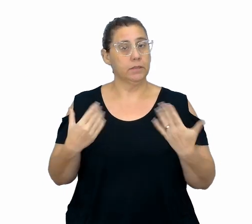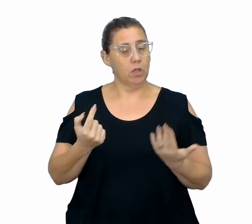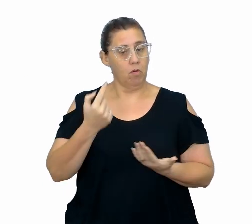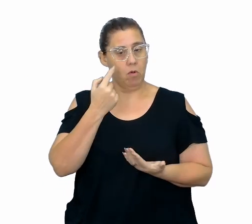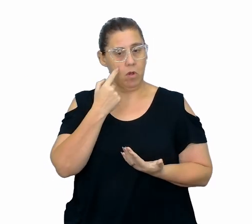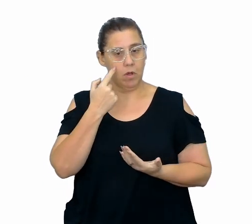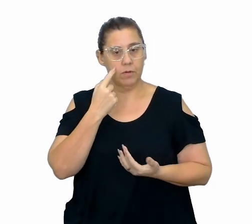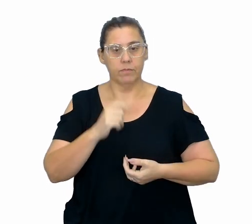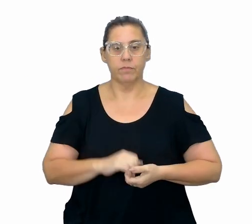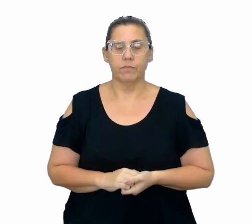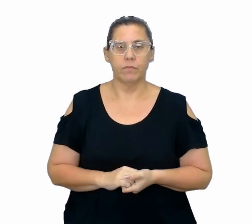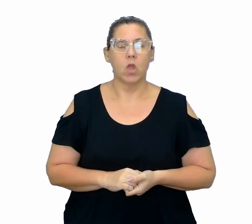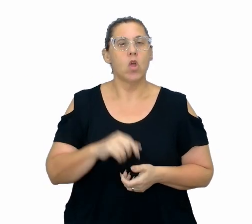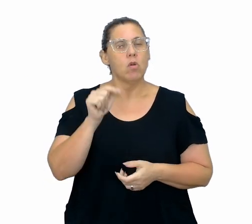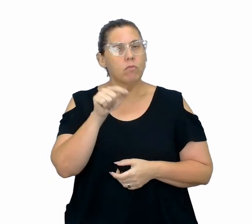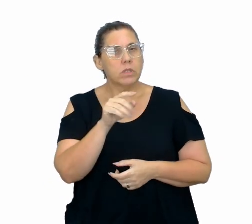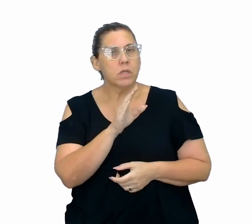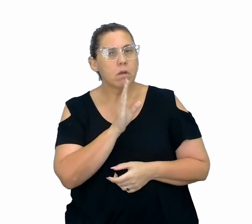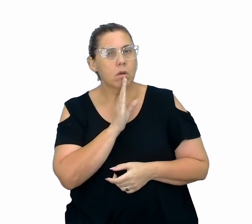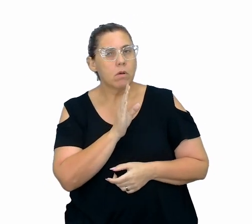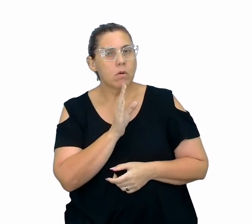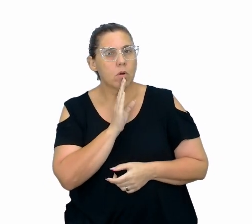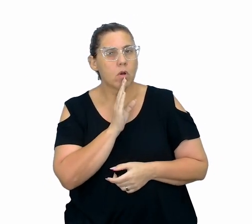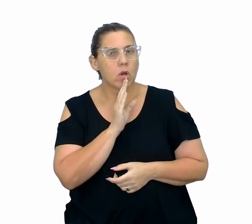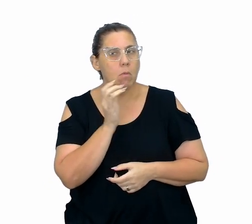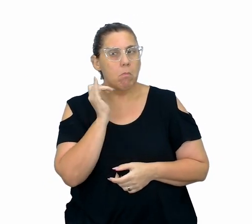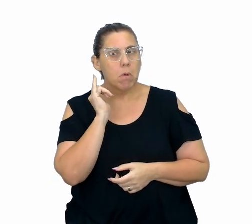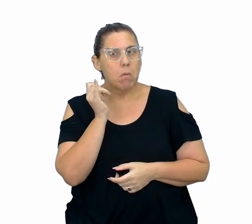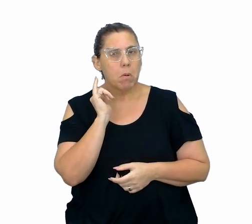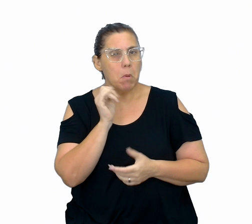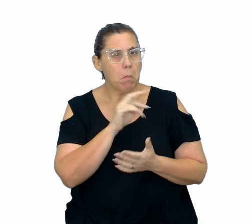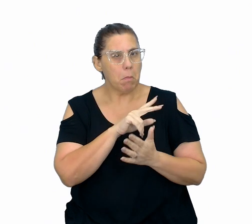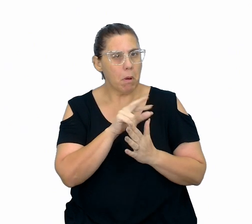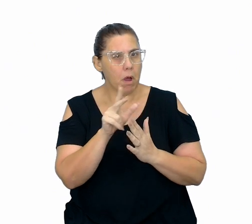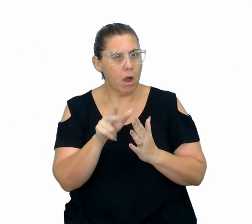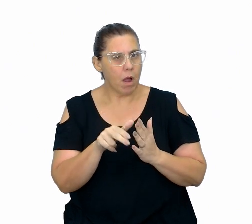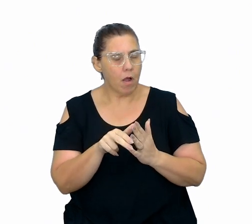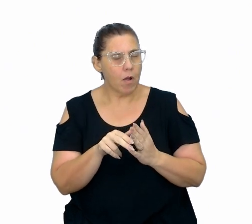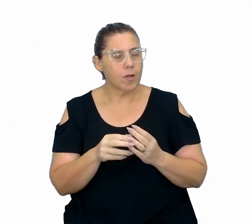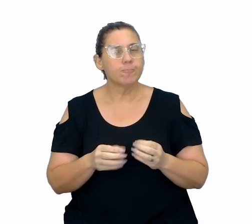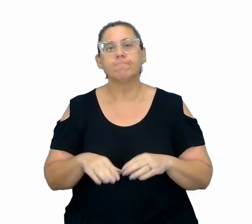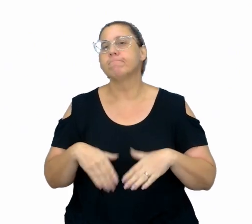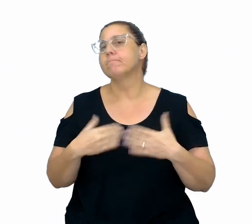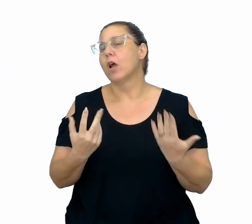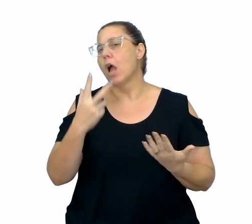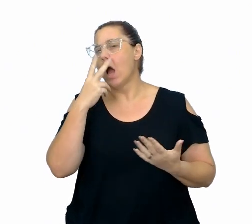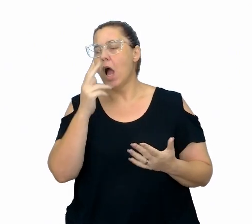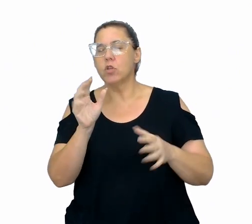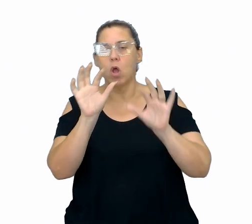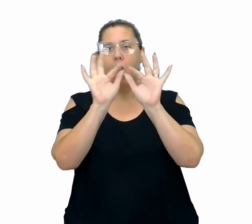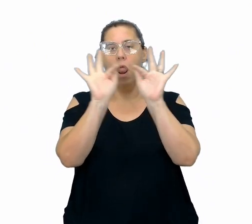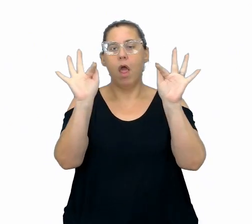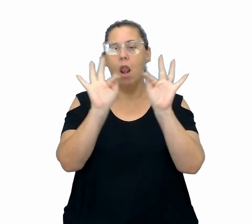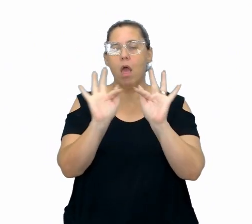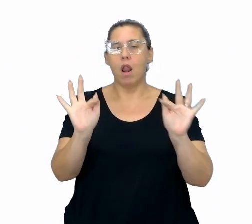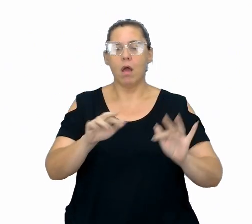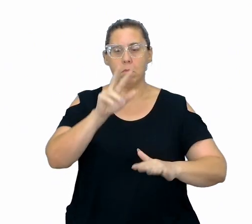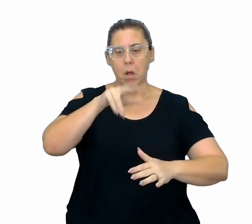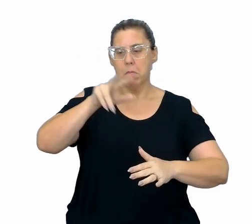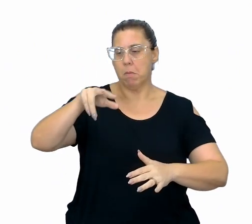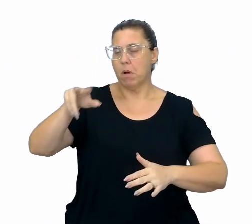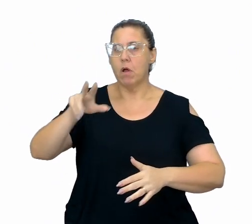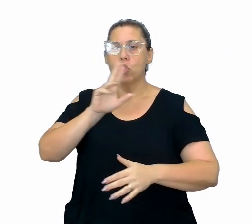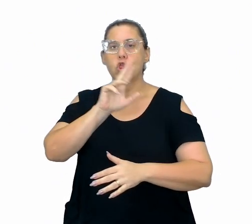lá. Você conhece muitos contos tradicionais. Que tal ler os trechos a seguir para descobrir o nome